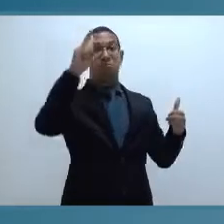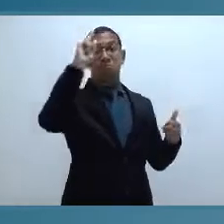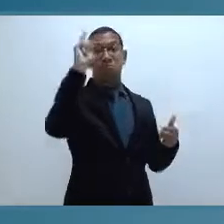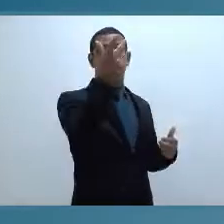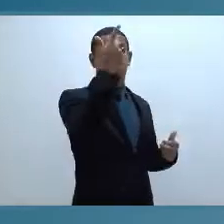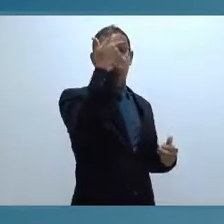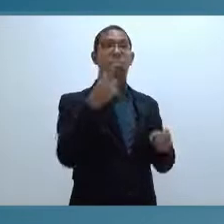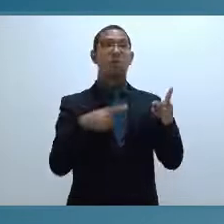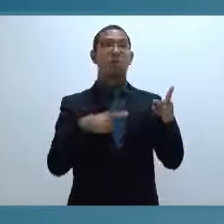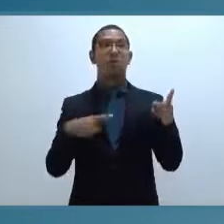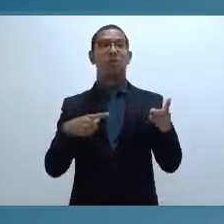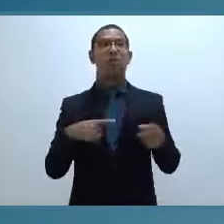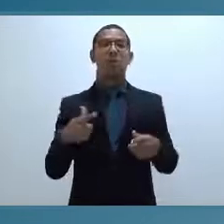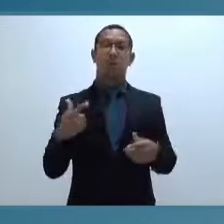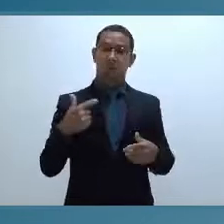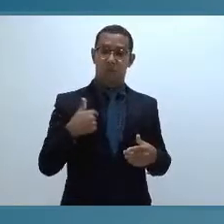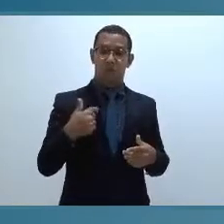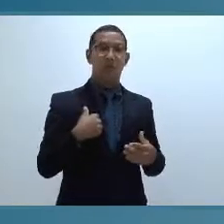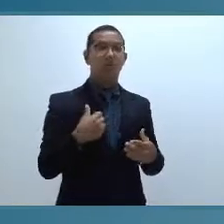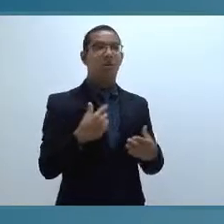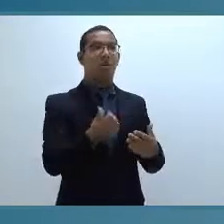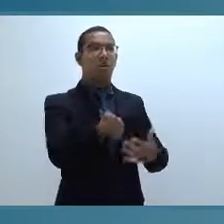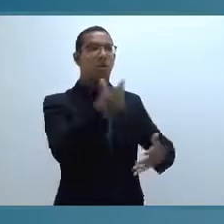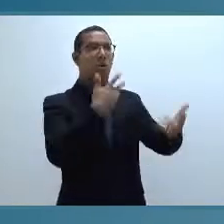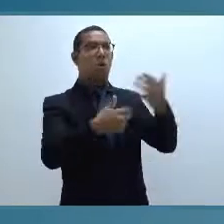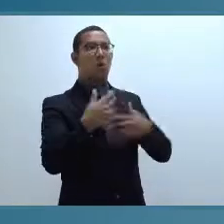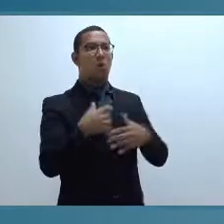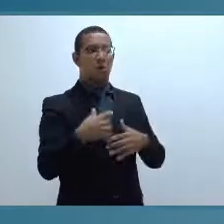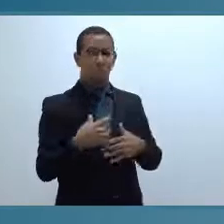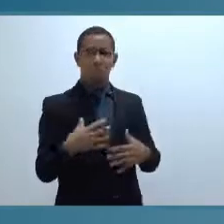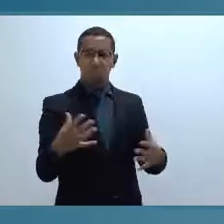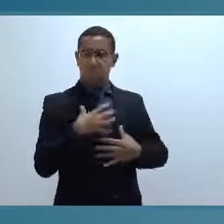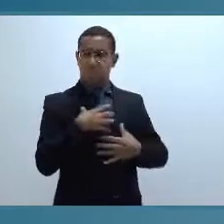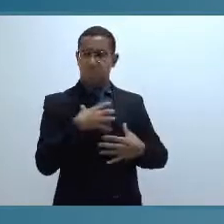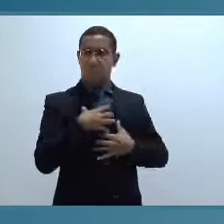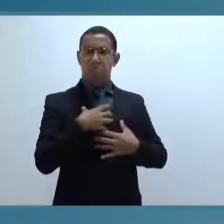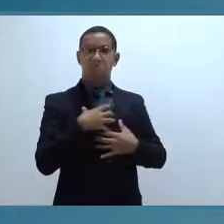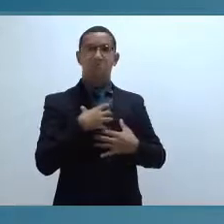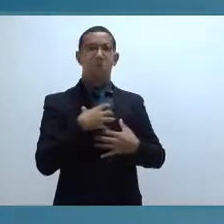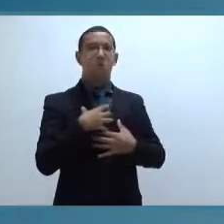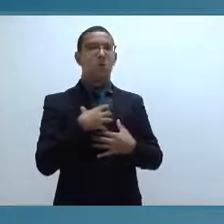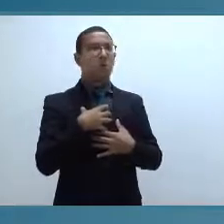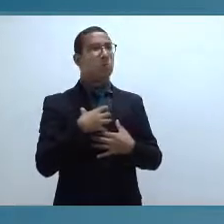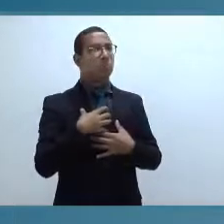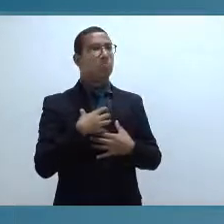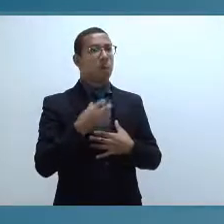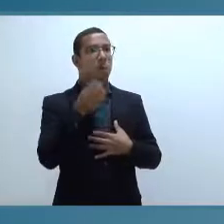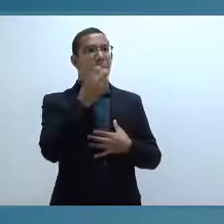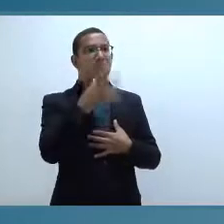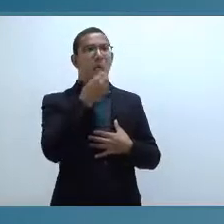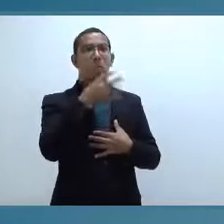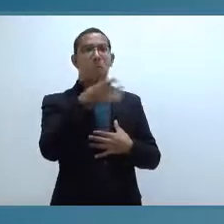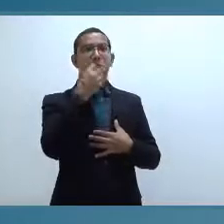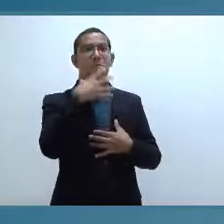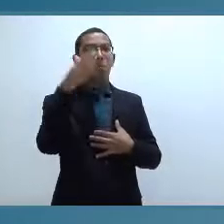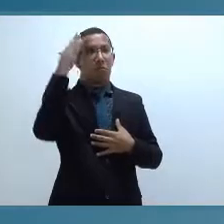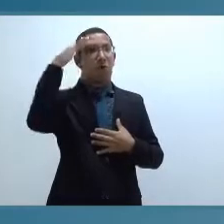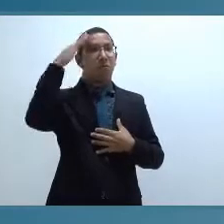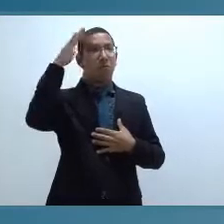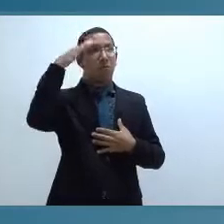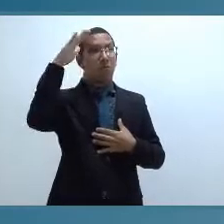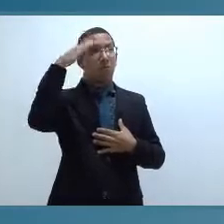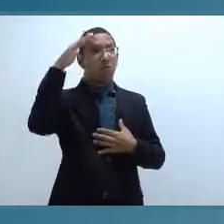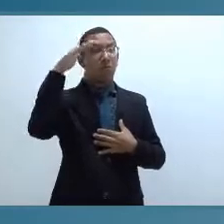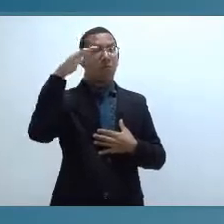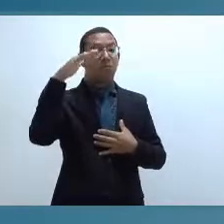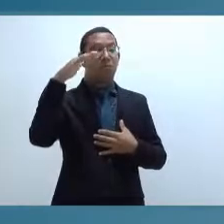em vista que me convenceram tanto as exposições do embargador Constantino, da embargadora Rosileide,